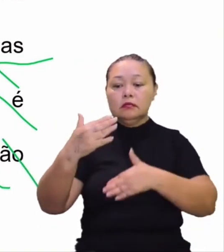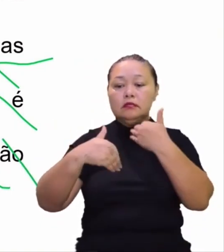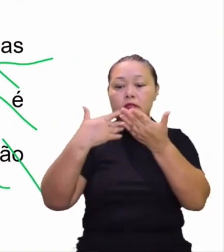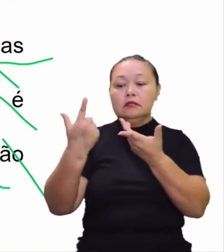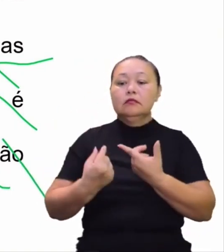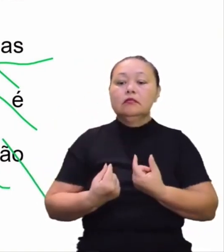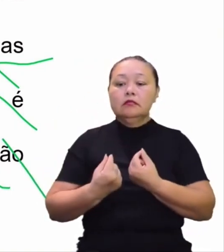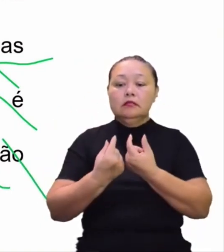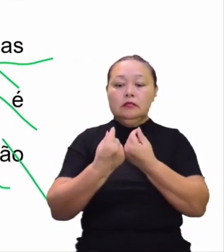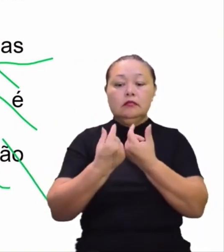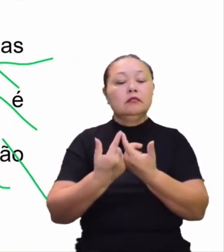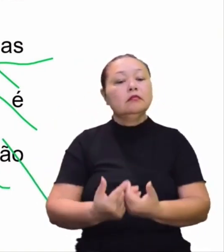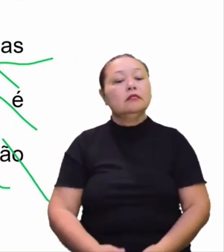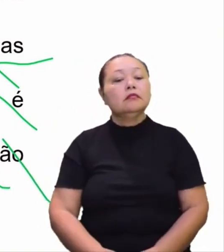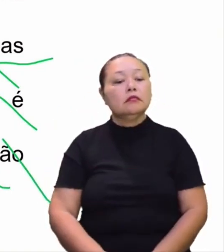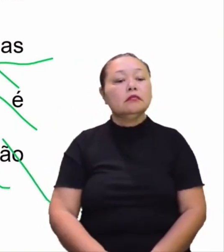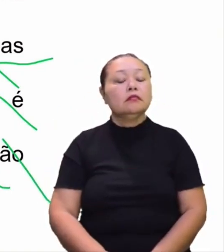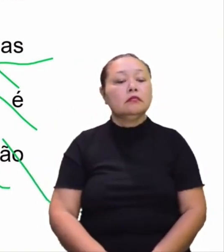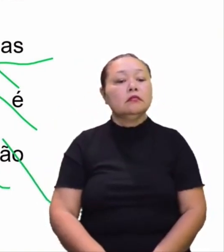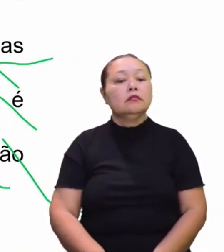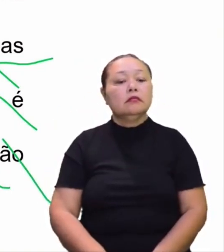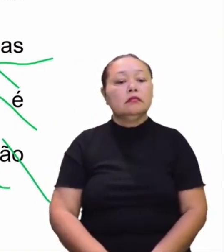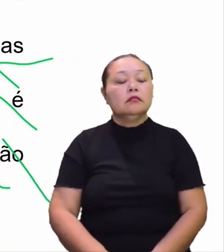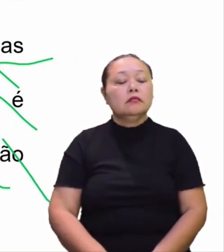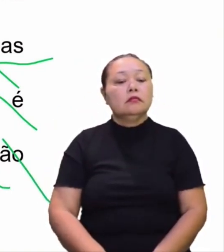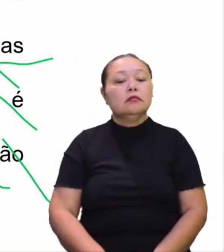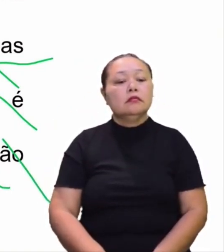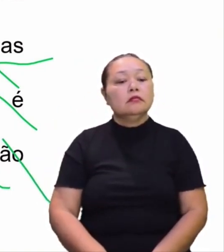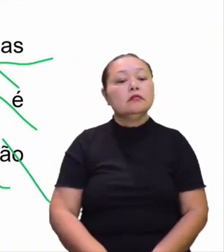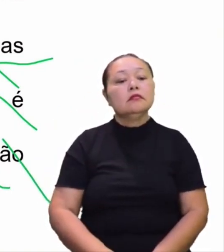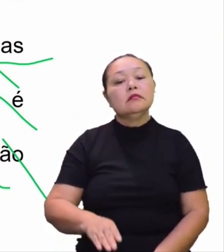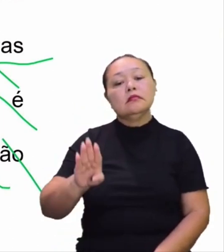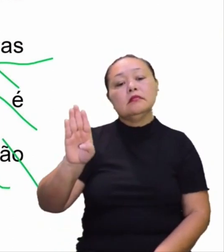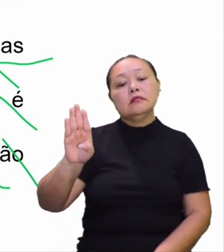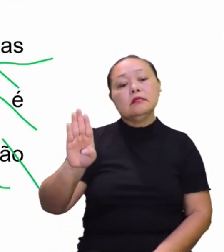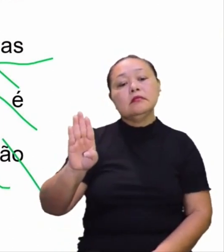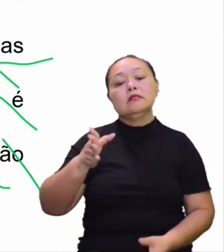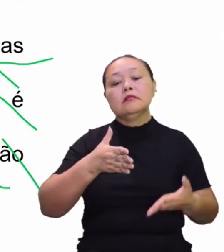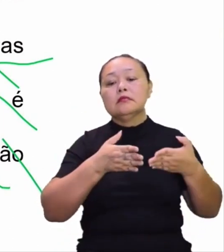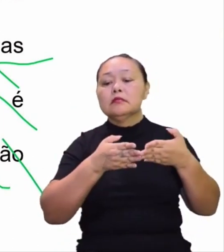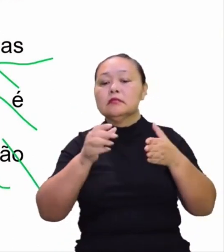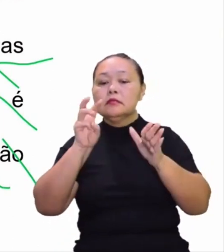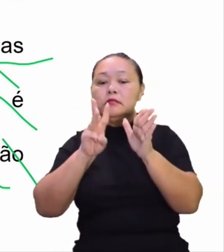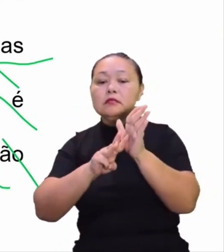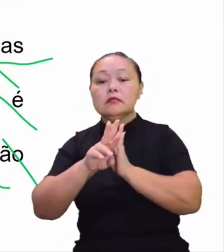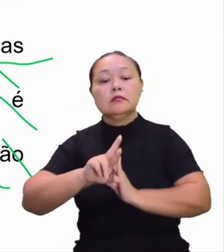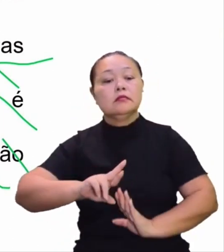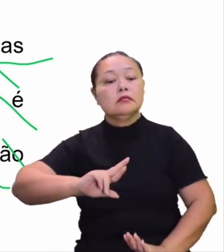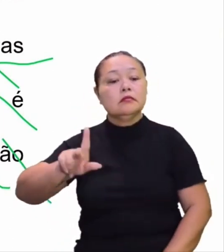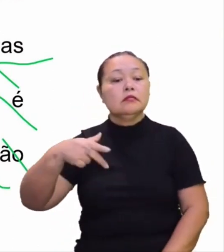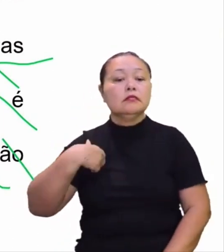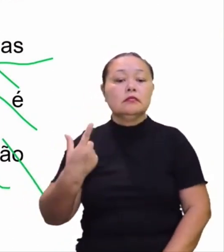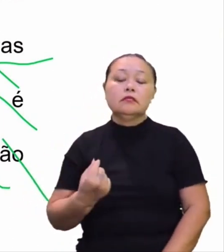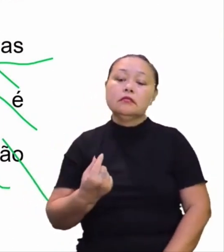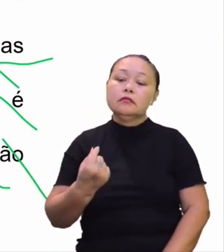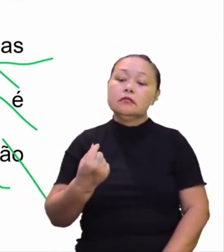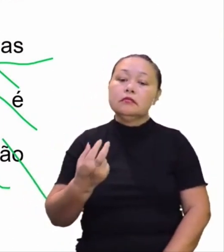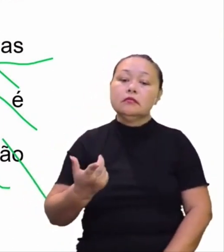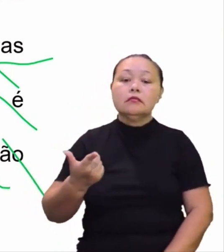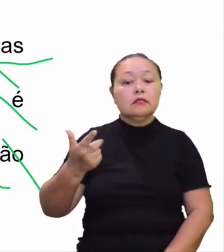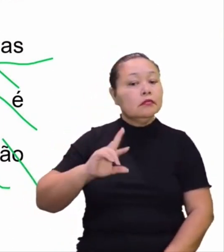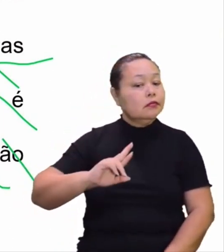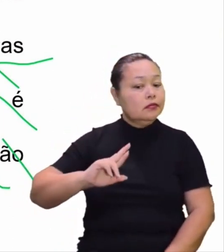do desenvolvimento econômico. Muito bem. Beleza? B, a navegabilidade do Madeira não é importante,